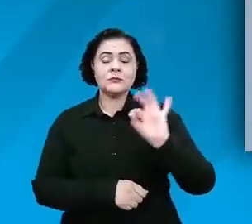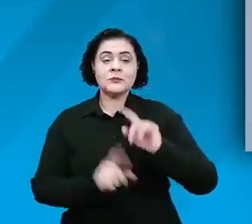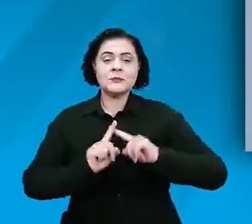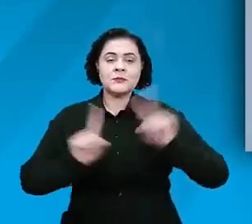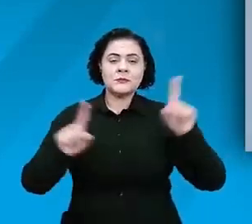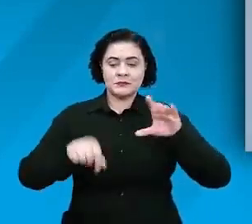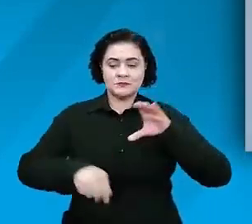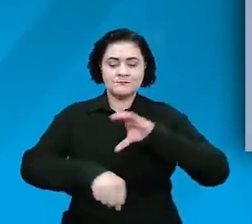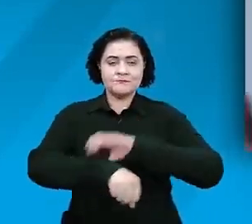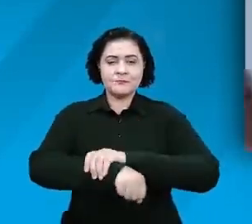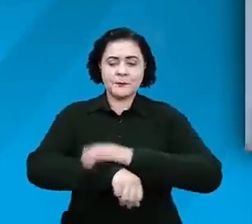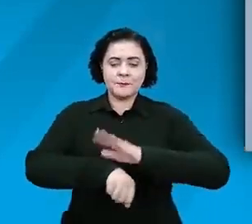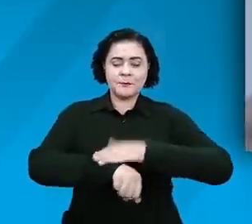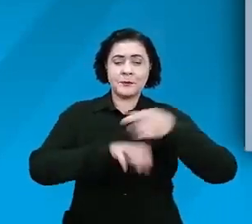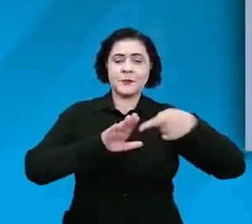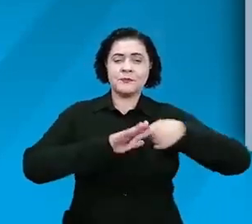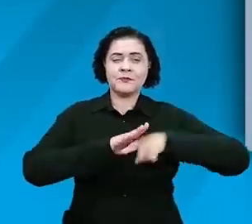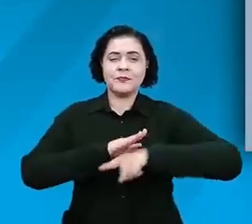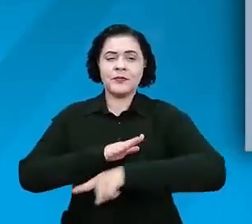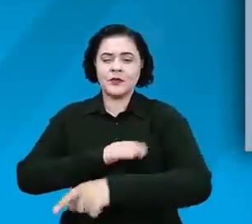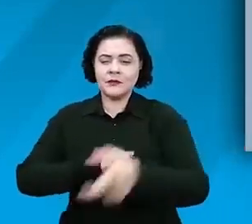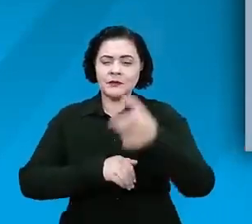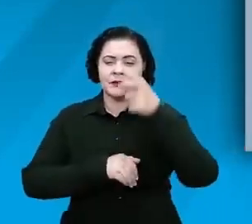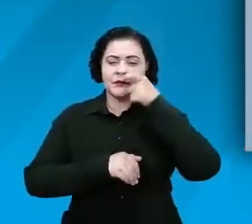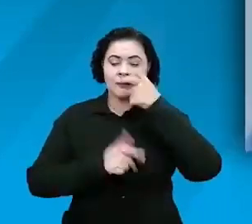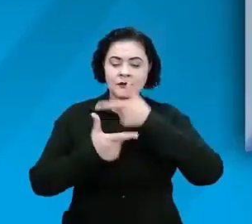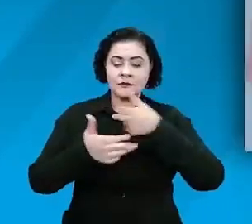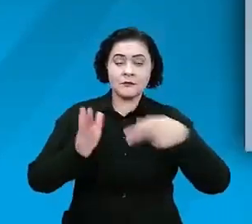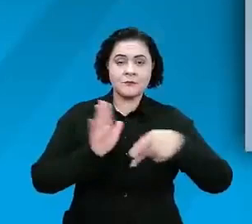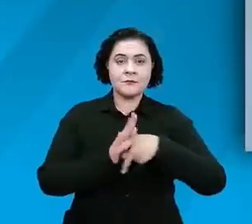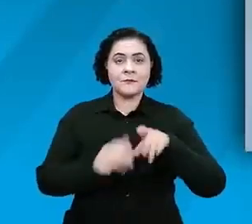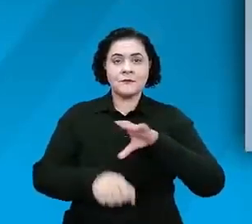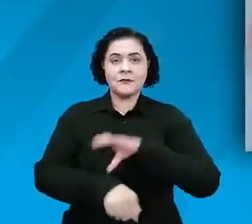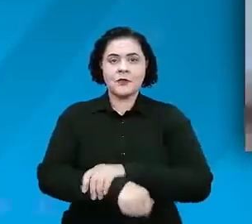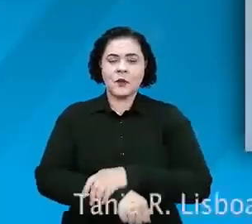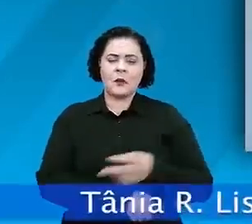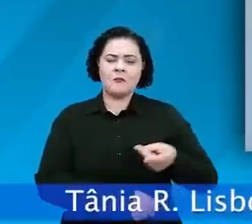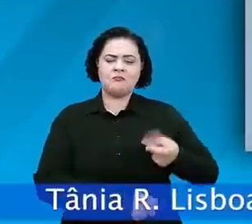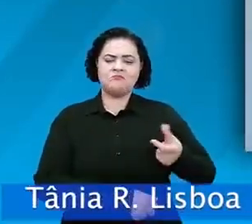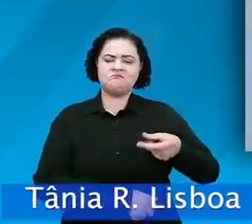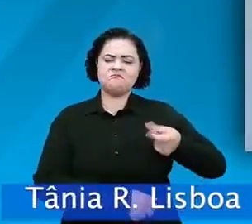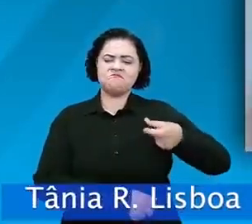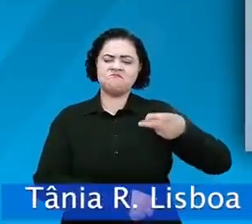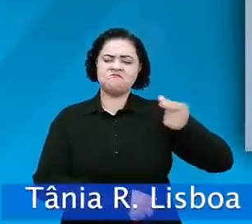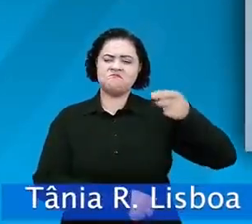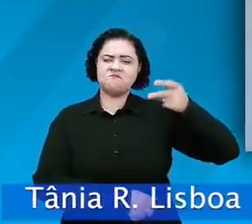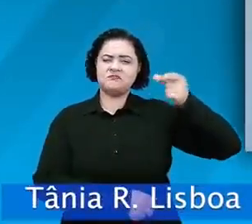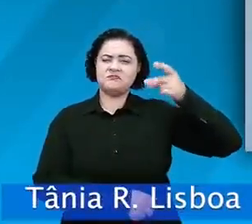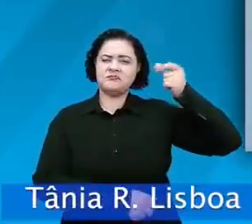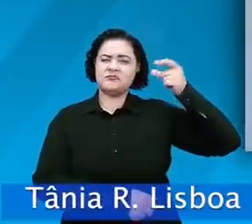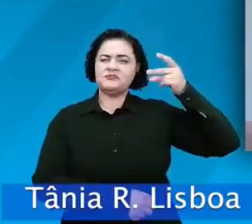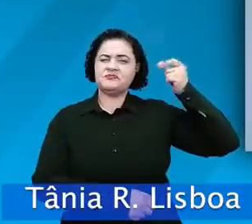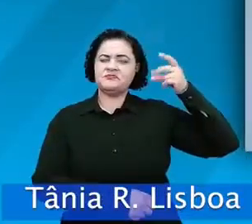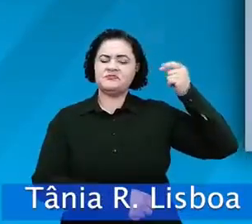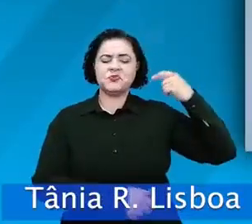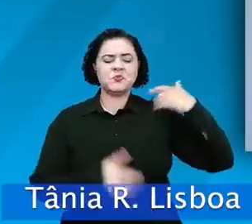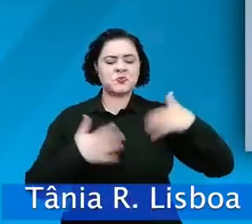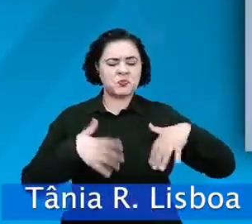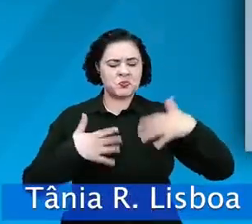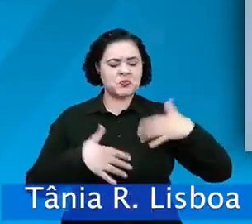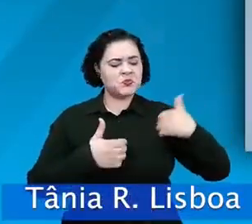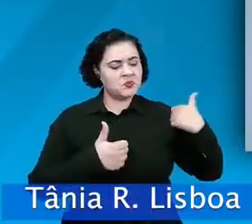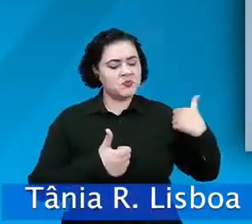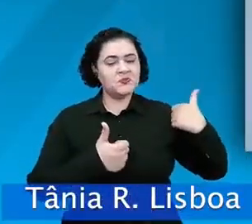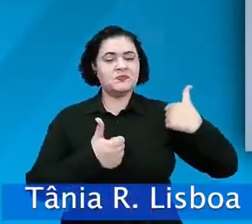o materialismo no sentido do interesse pelas coisas materiais, acompanha o homem desde o seu surgimento sobre a face